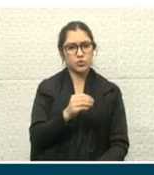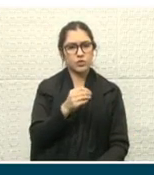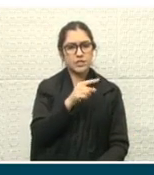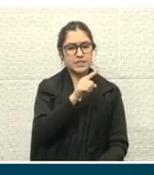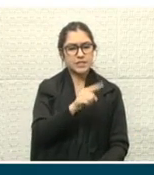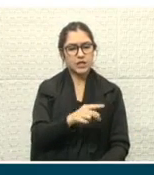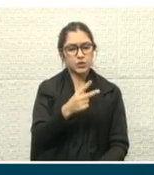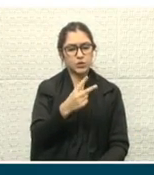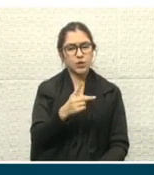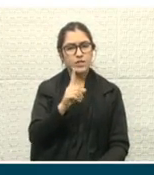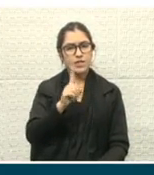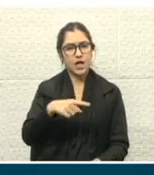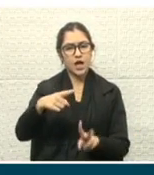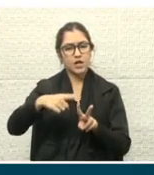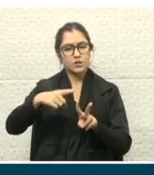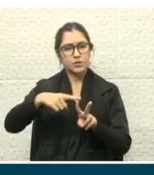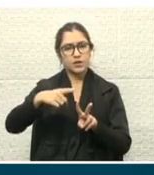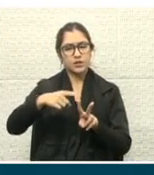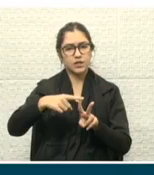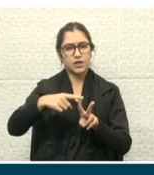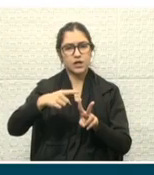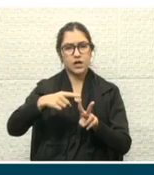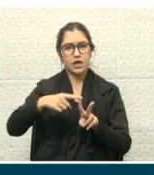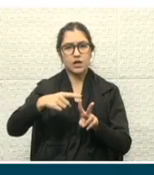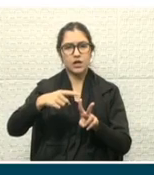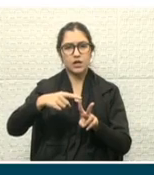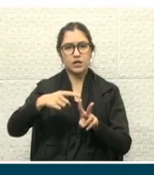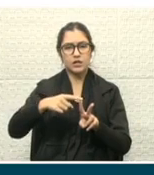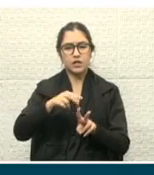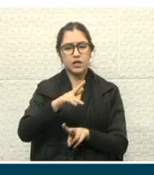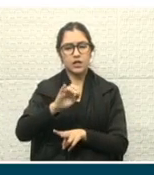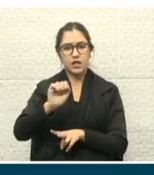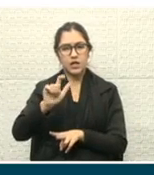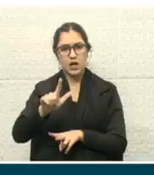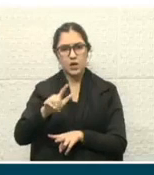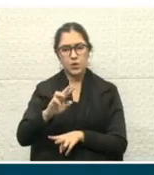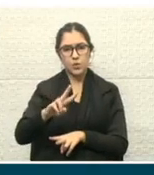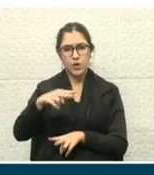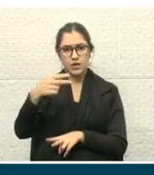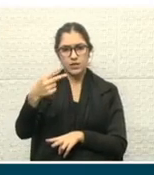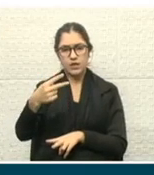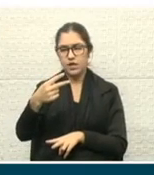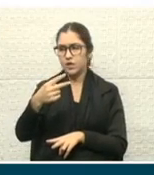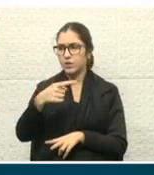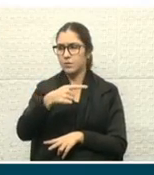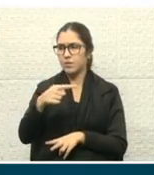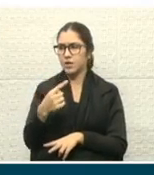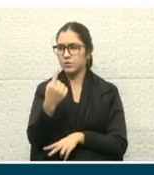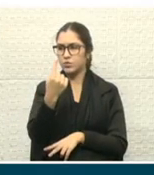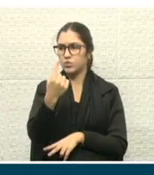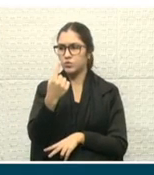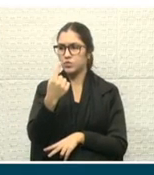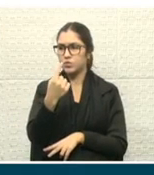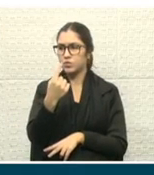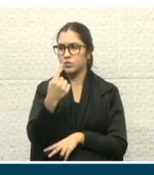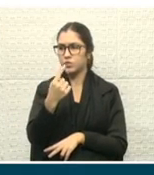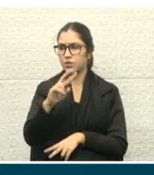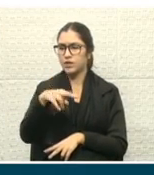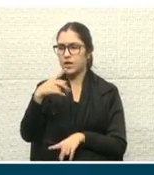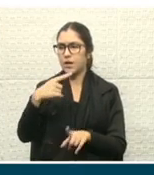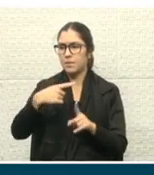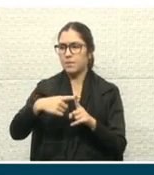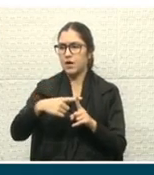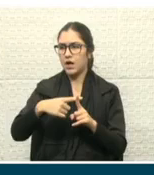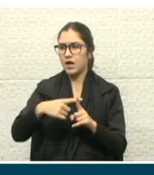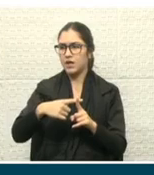Z2 é a raiz quadrada da parte real ao quadrado, que é menos 1 ao quadrado, mais